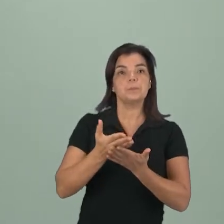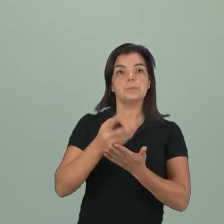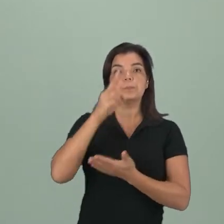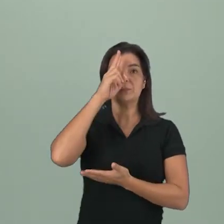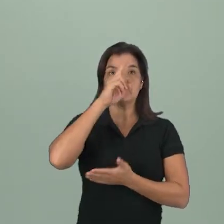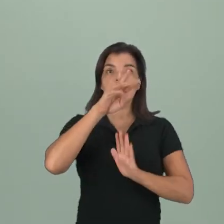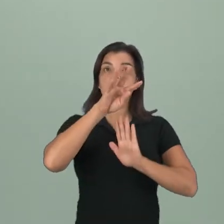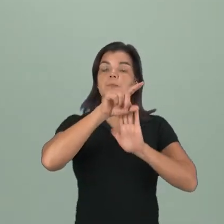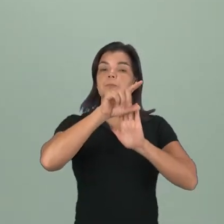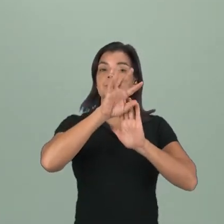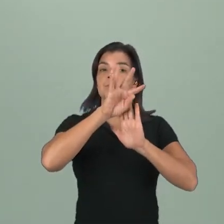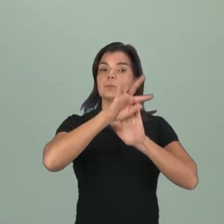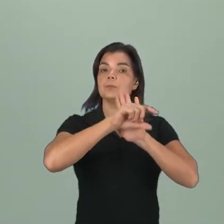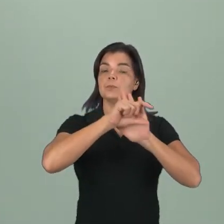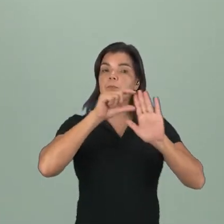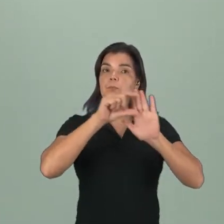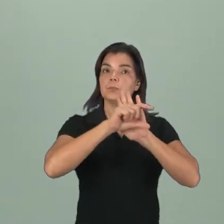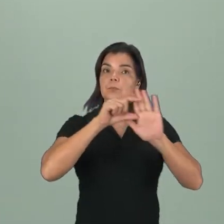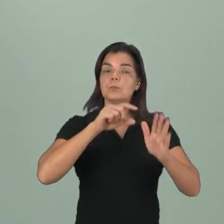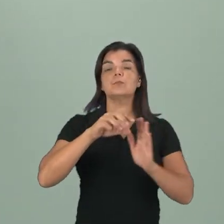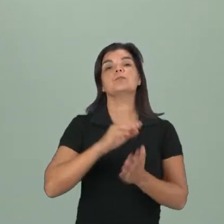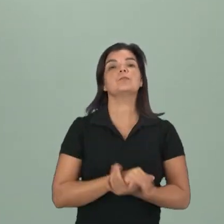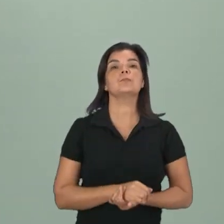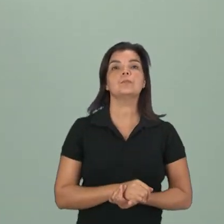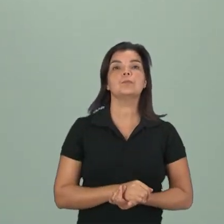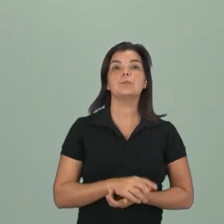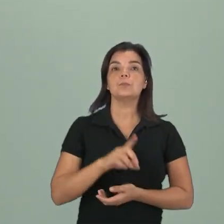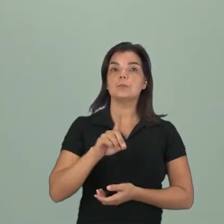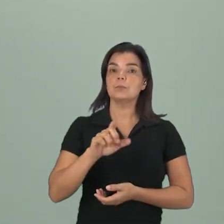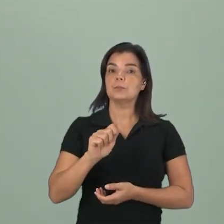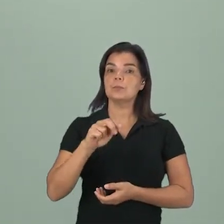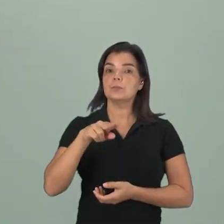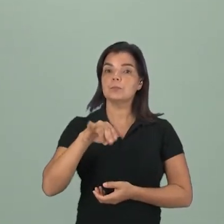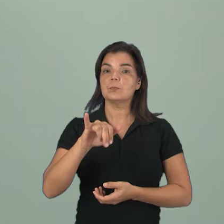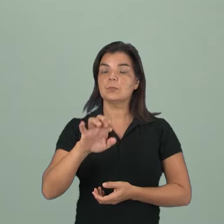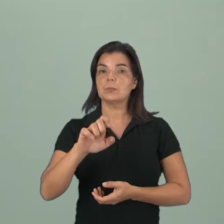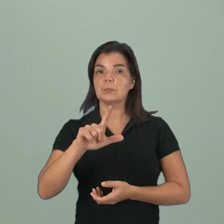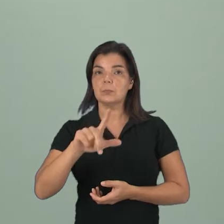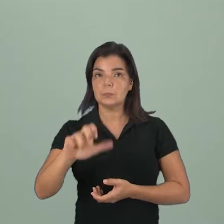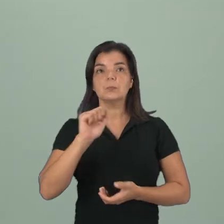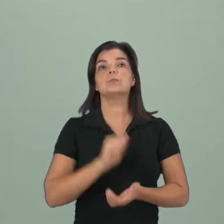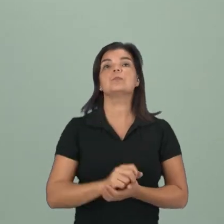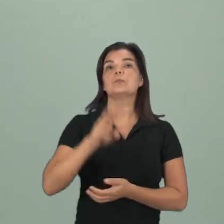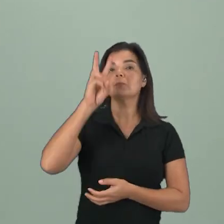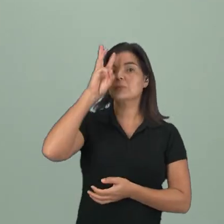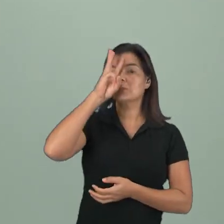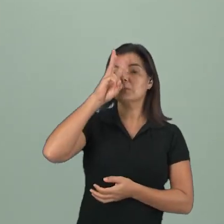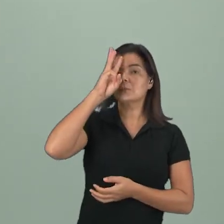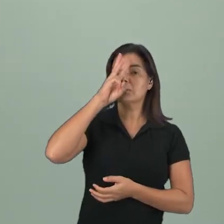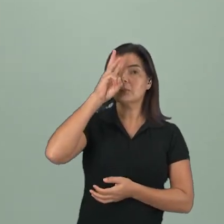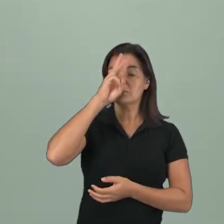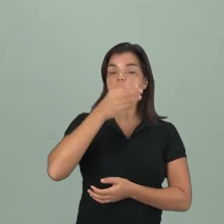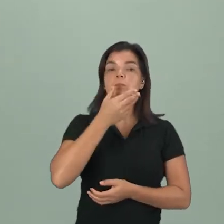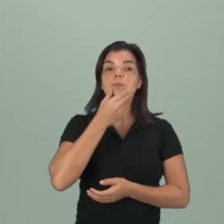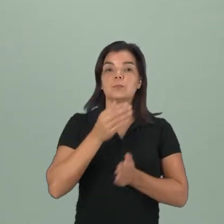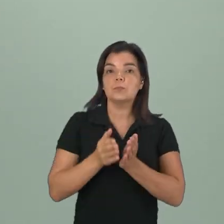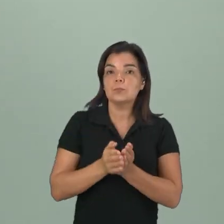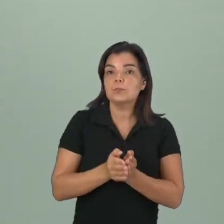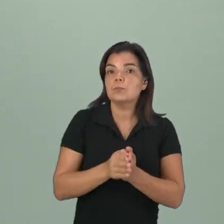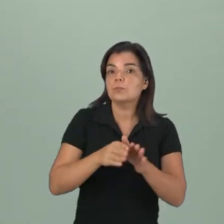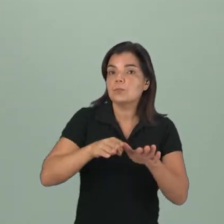vamos ler um trecho do texto de Daniele Oliveira Cunha, Memórias de um